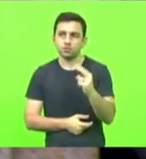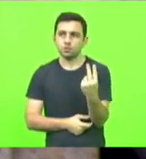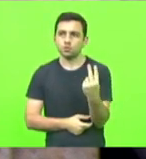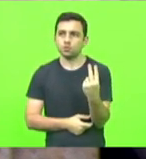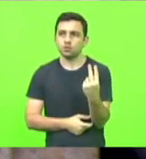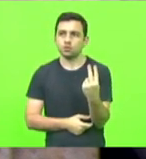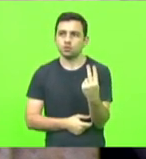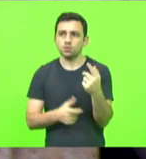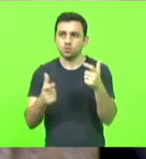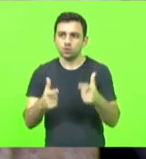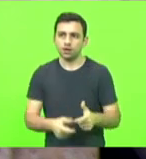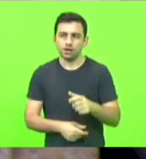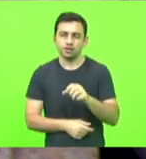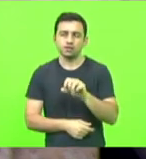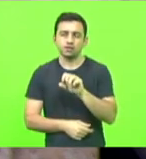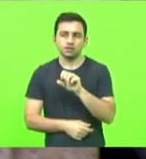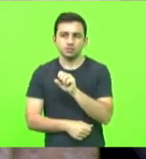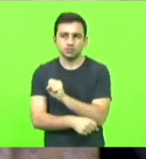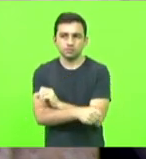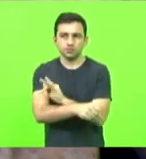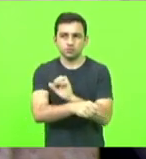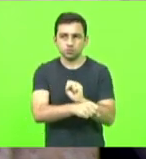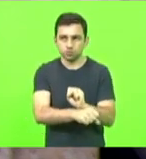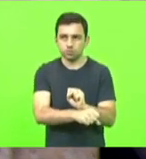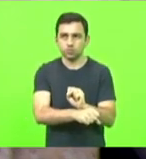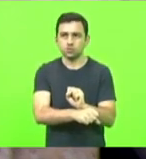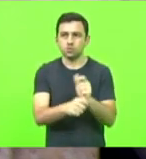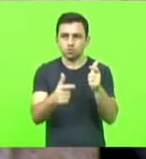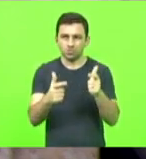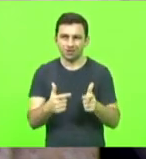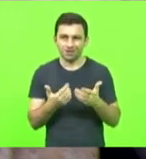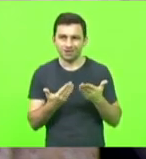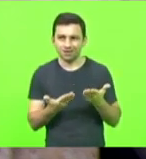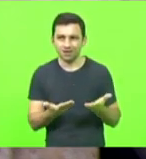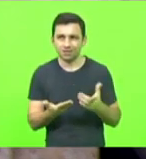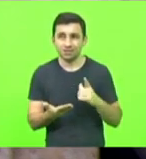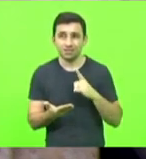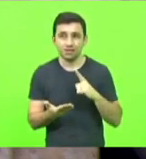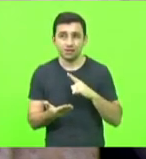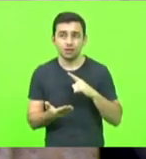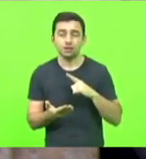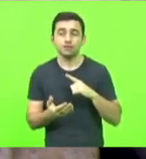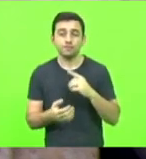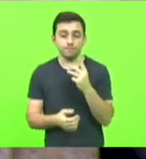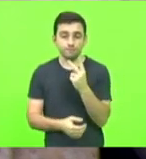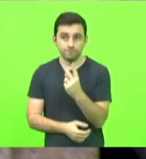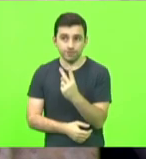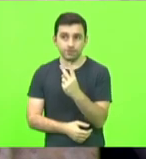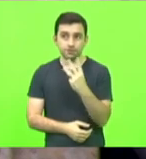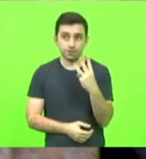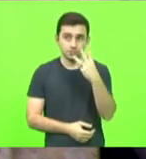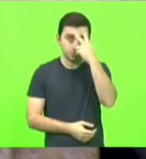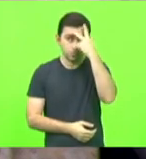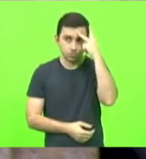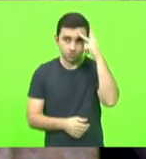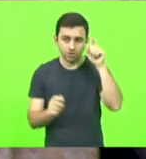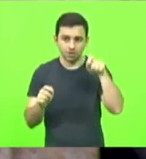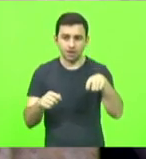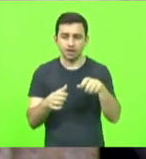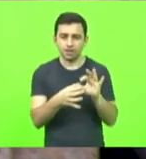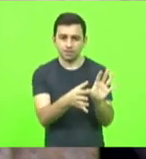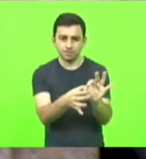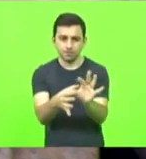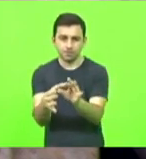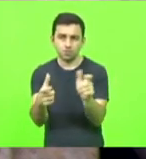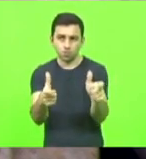São Francisco do Sul. Colônia, eles são aproximadamente, são 23 licenças de pesca, né, são 10 pontos de